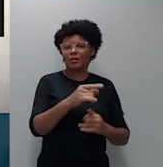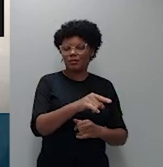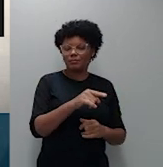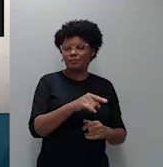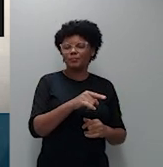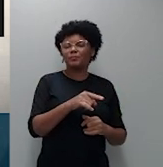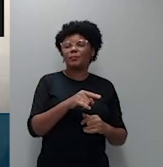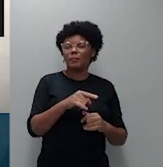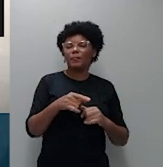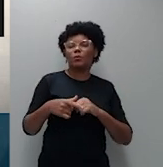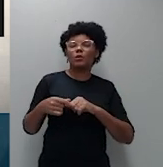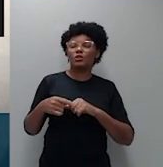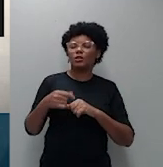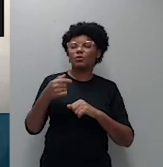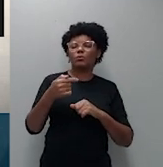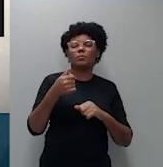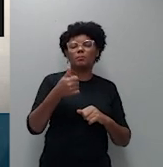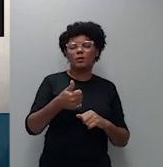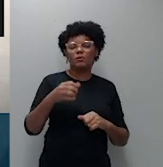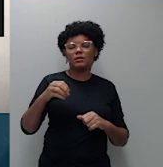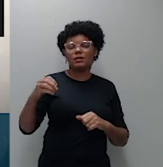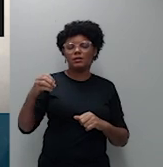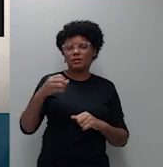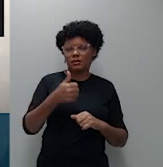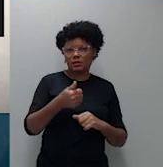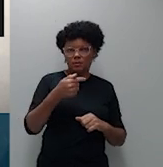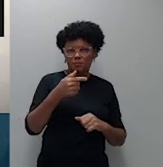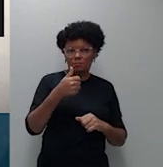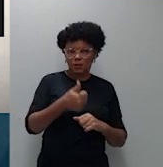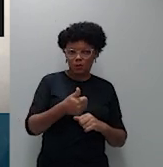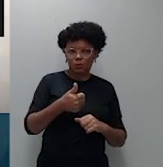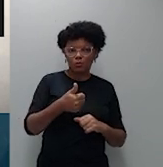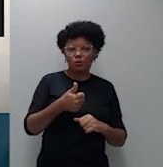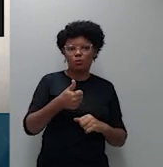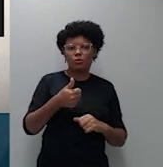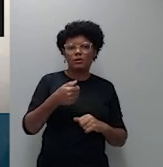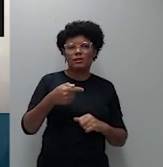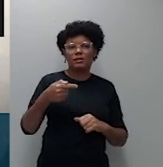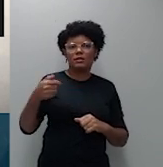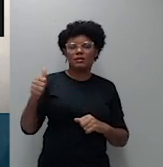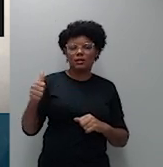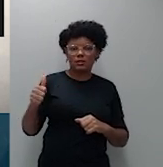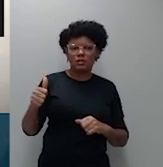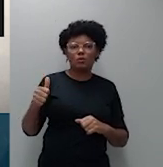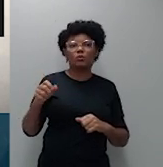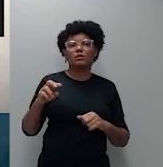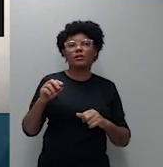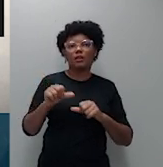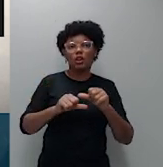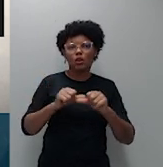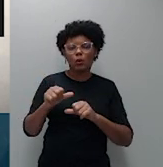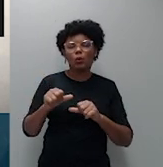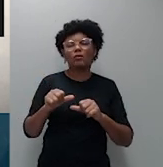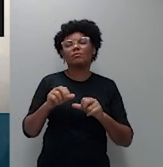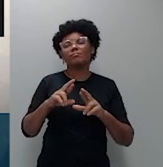1711 a 1722 e Praça de tensão na sequência entre bem de família voluntário